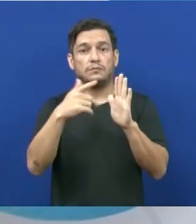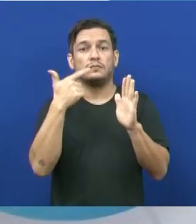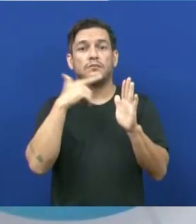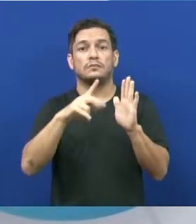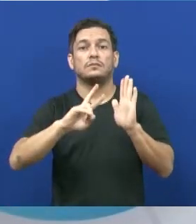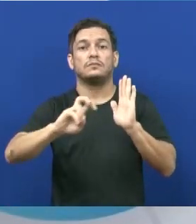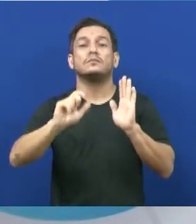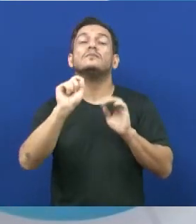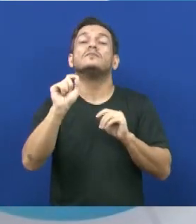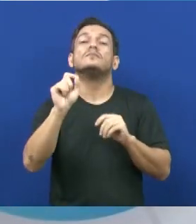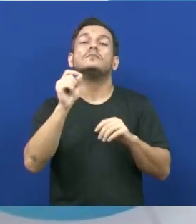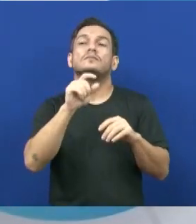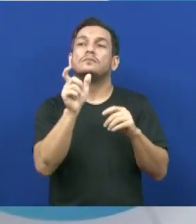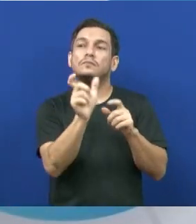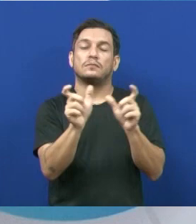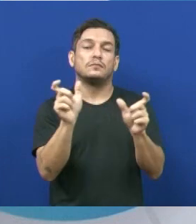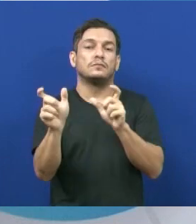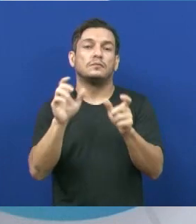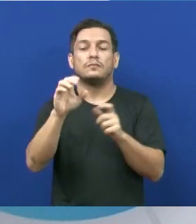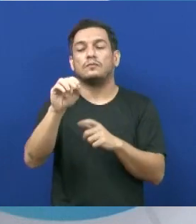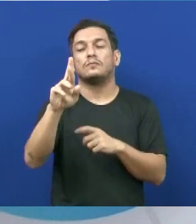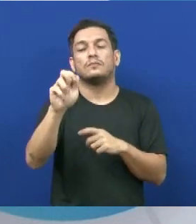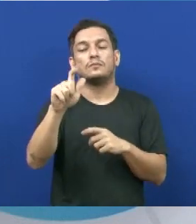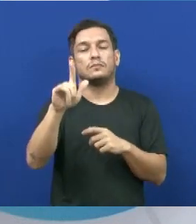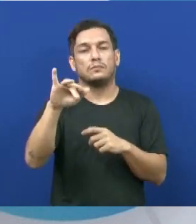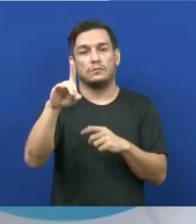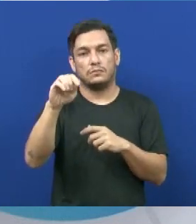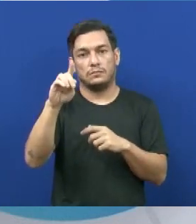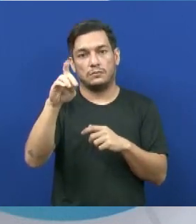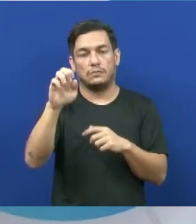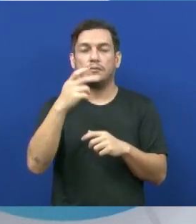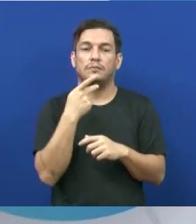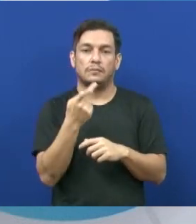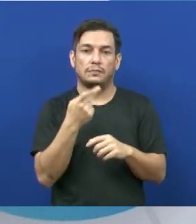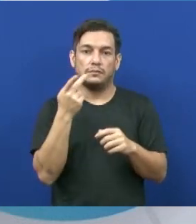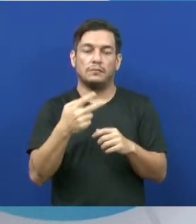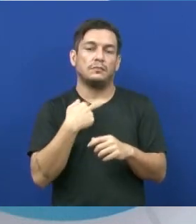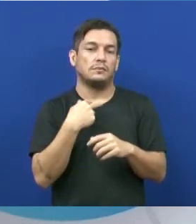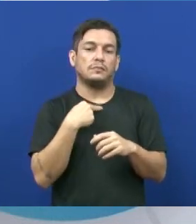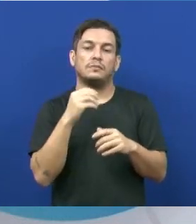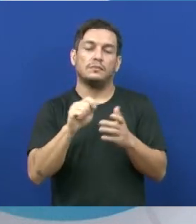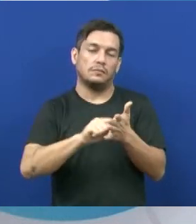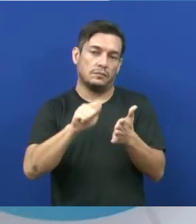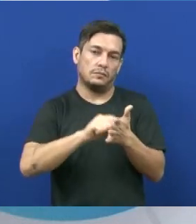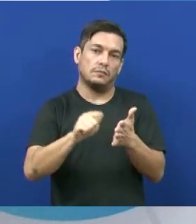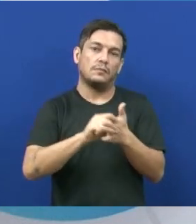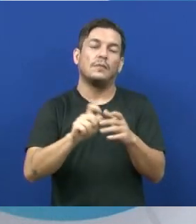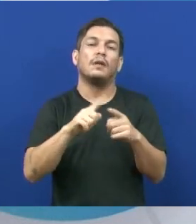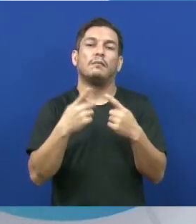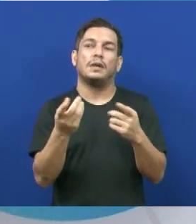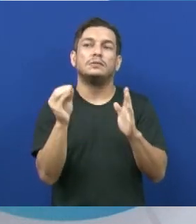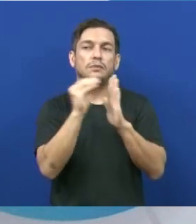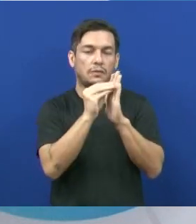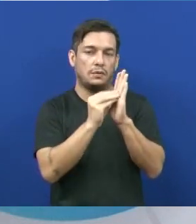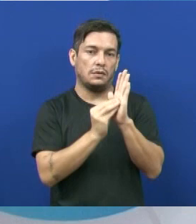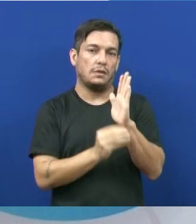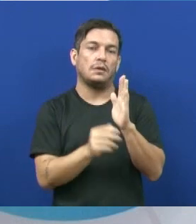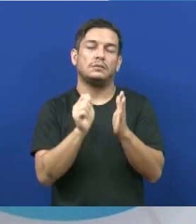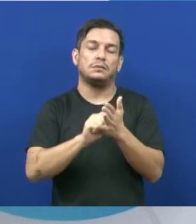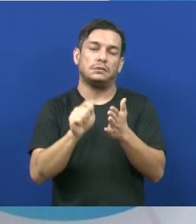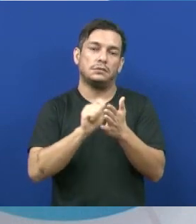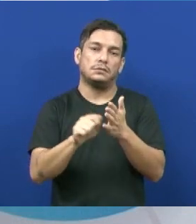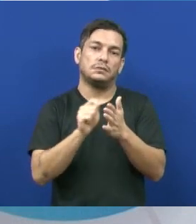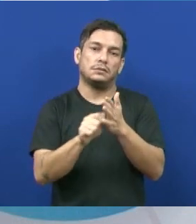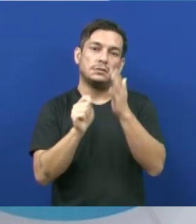conseguem perceber elementos da oralidade o que é isso elemento da fala que não poderia estar na escrita mas foram retratados na escrita